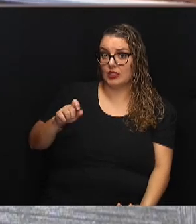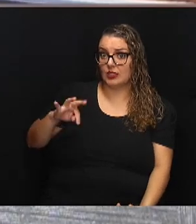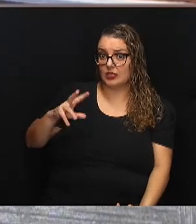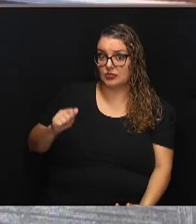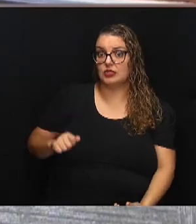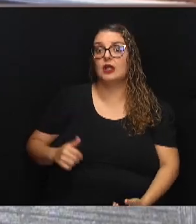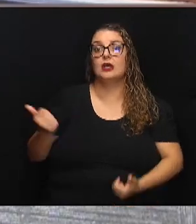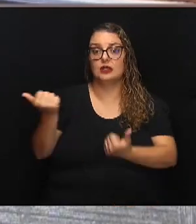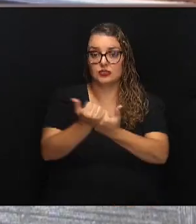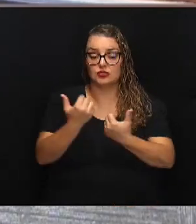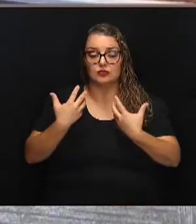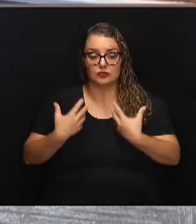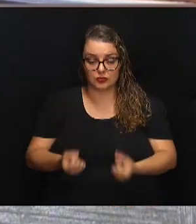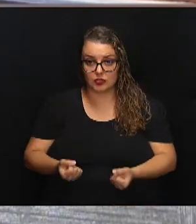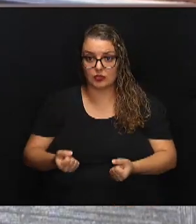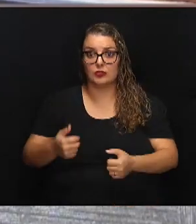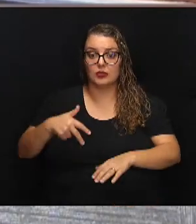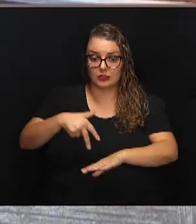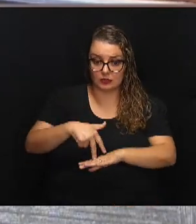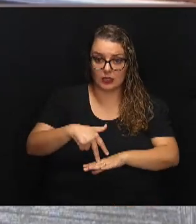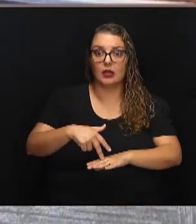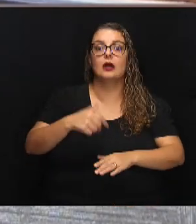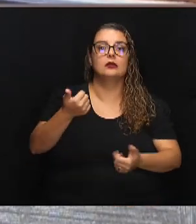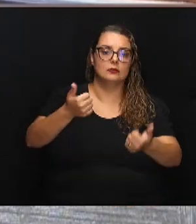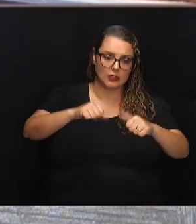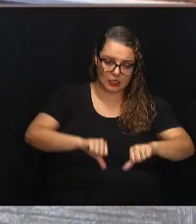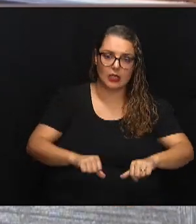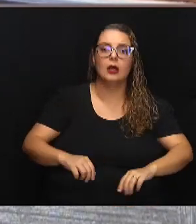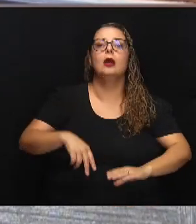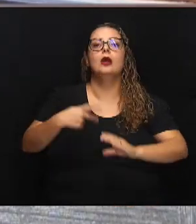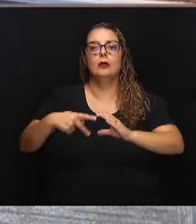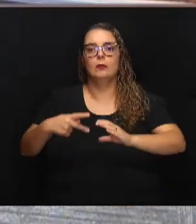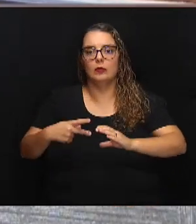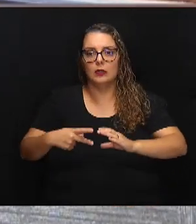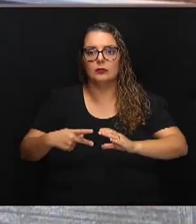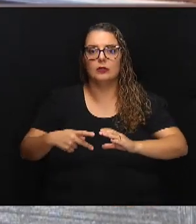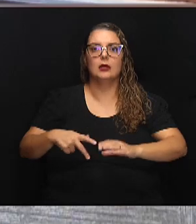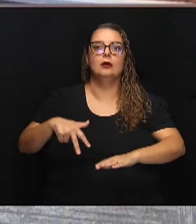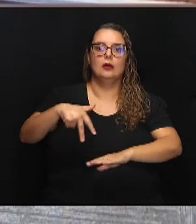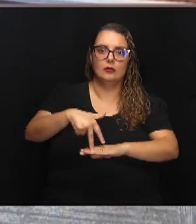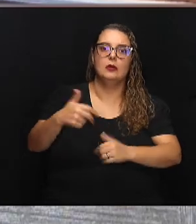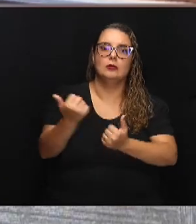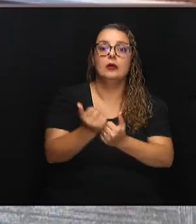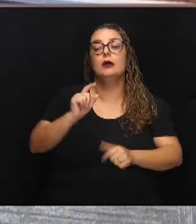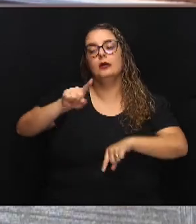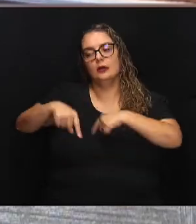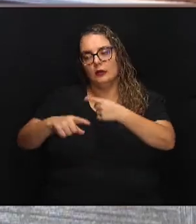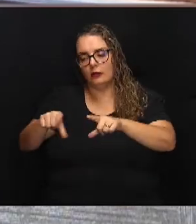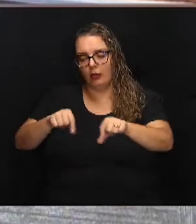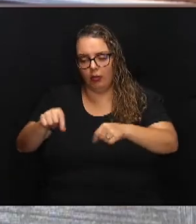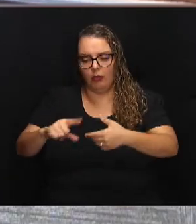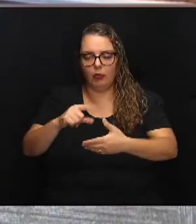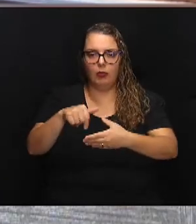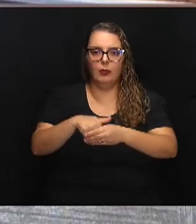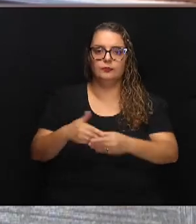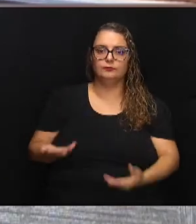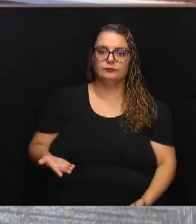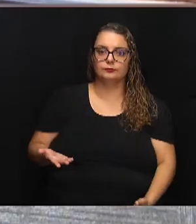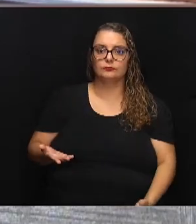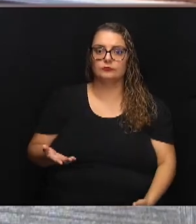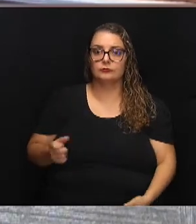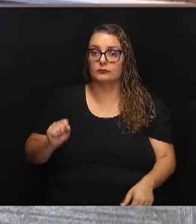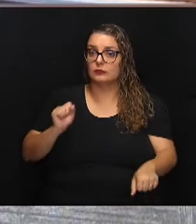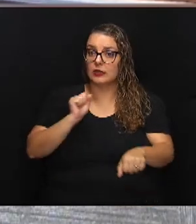caiu, aí veio o da Câmara Municipal, também caiu, teve que convocar novas eleições, teve cidades que paralisou em 8